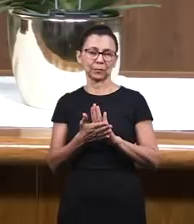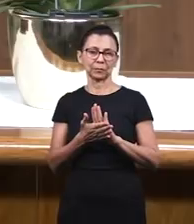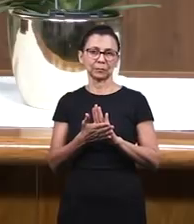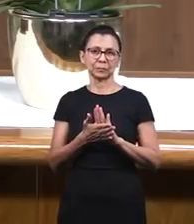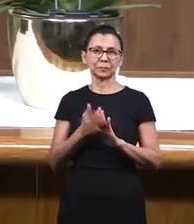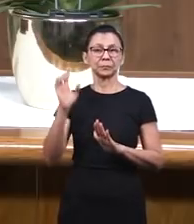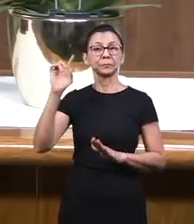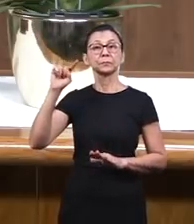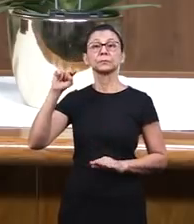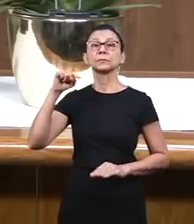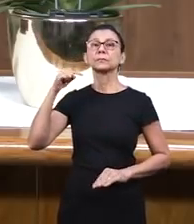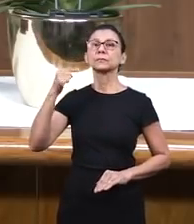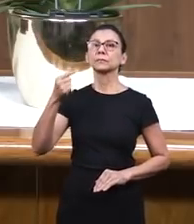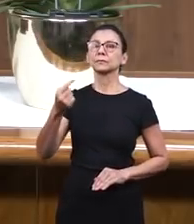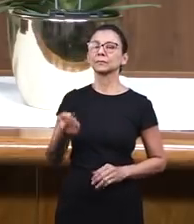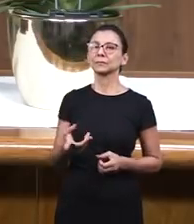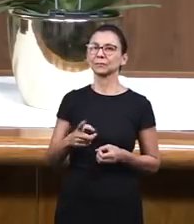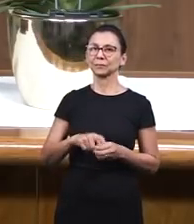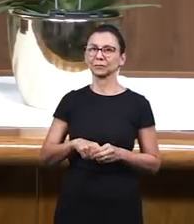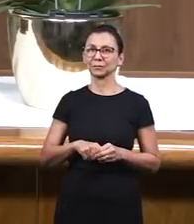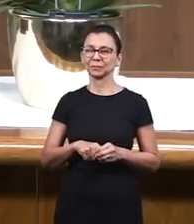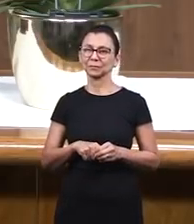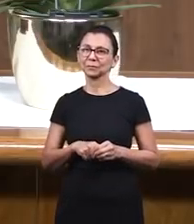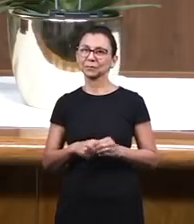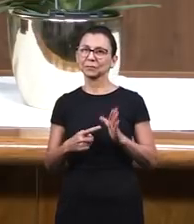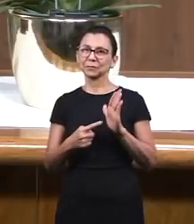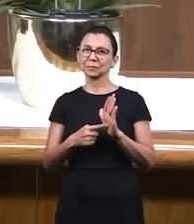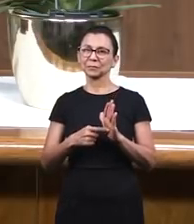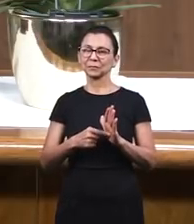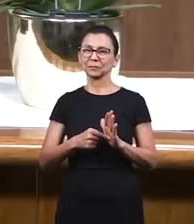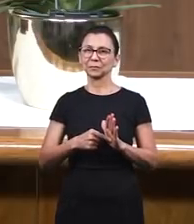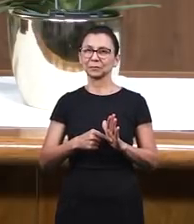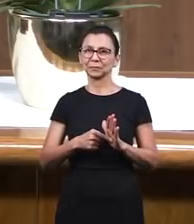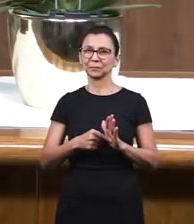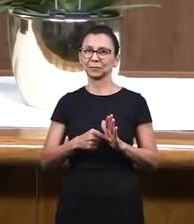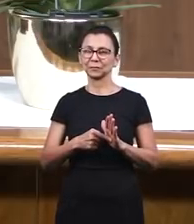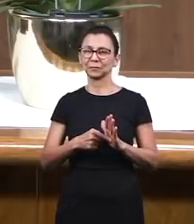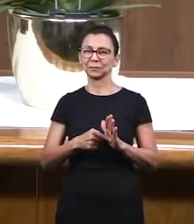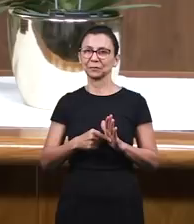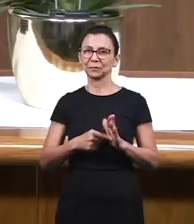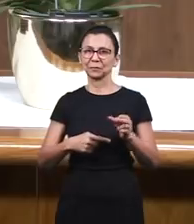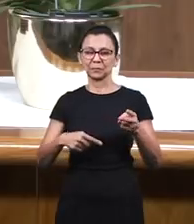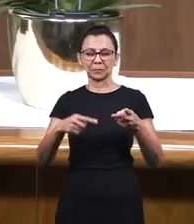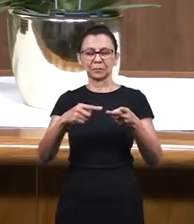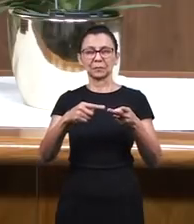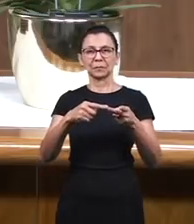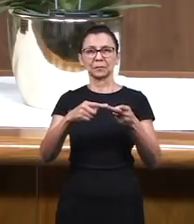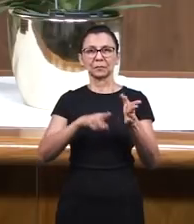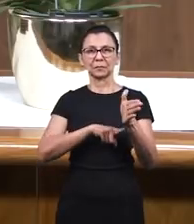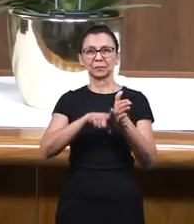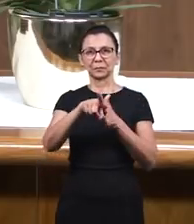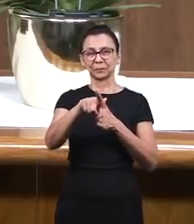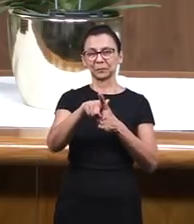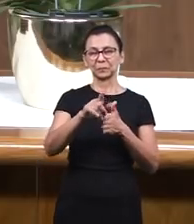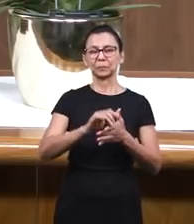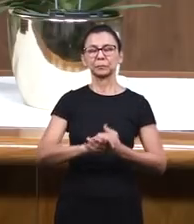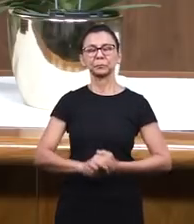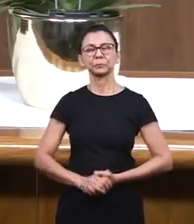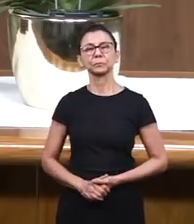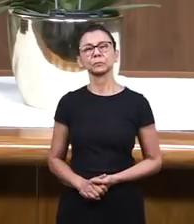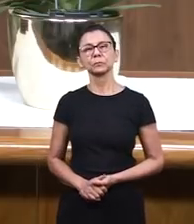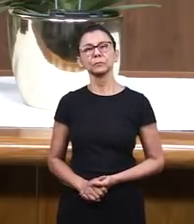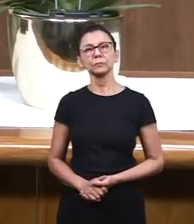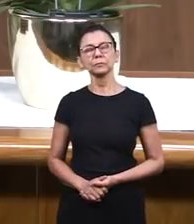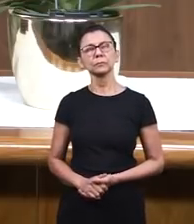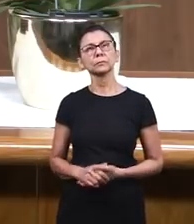depois do louvor nós voltamos já com a segunda pergunta. Nós vamos fazer essa programação dessa tarde como se